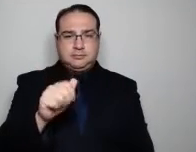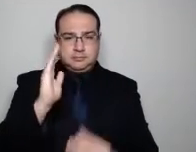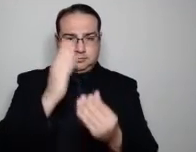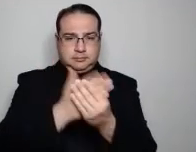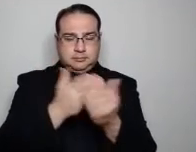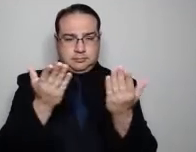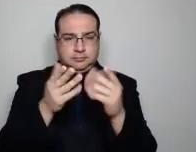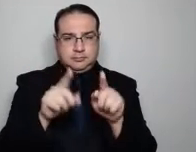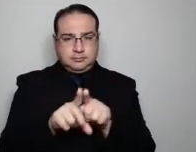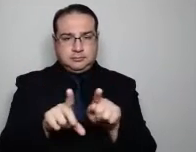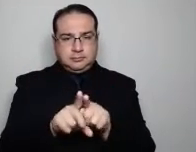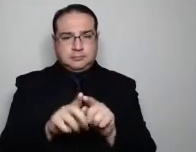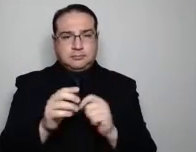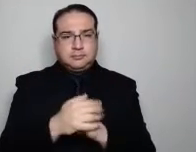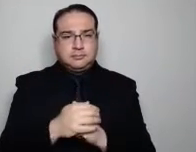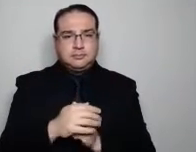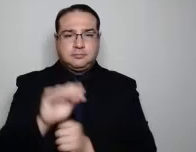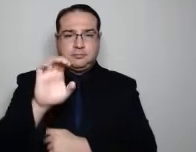expediente Ferreira.